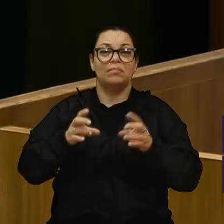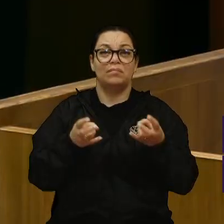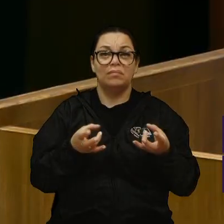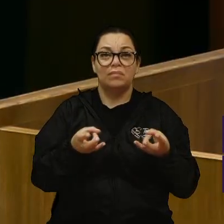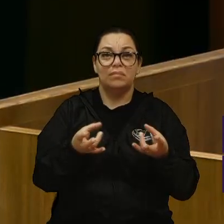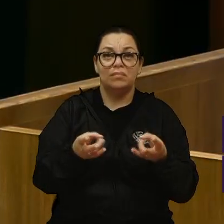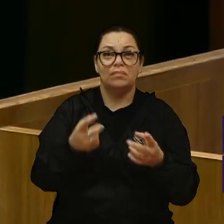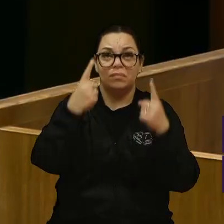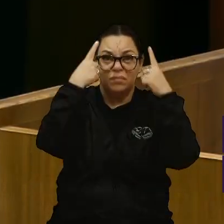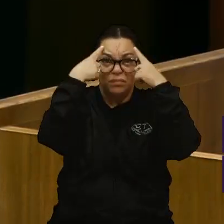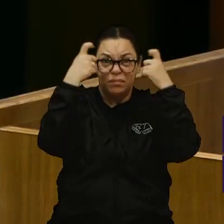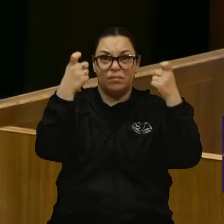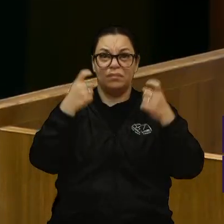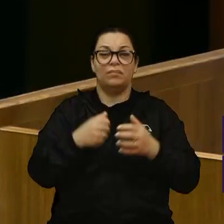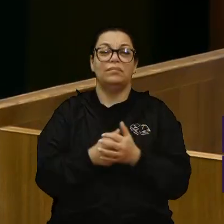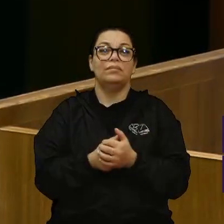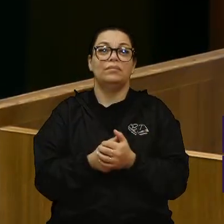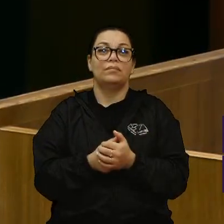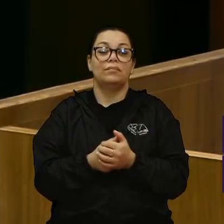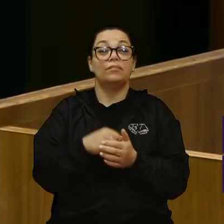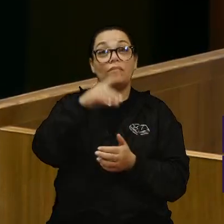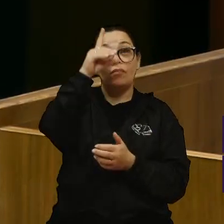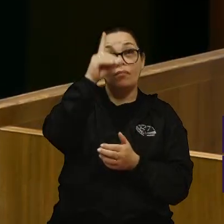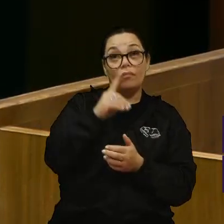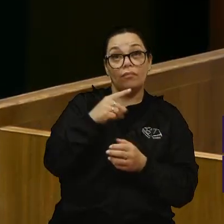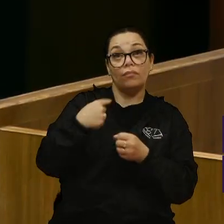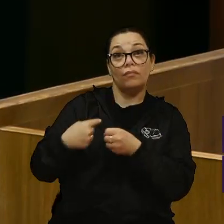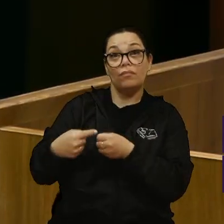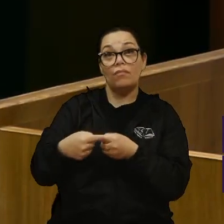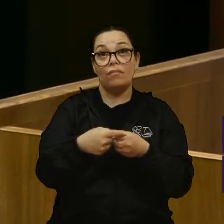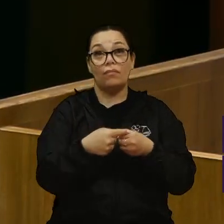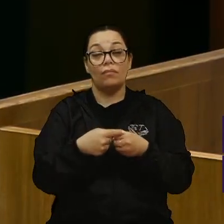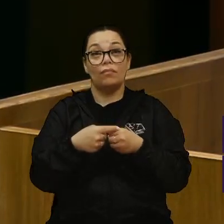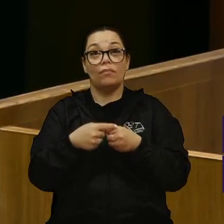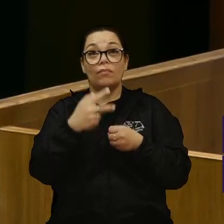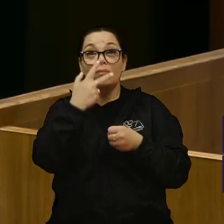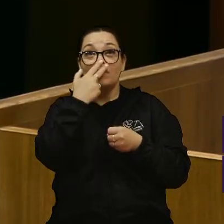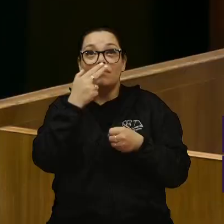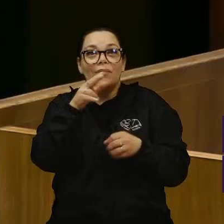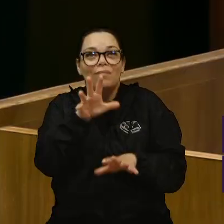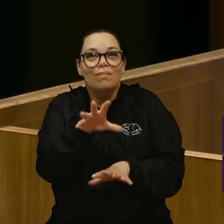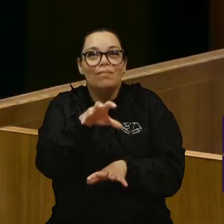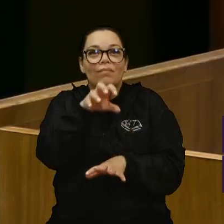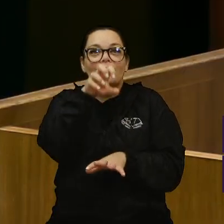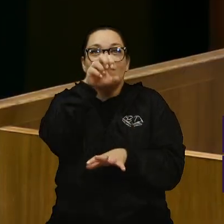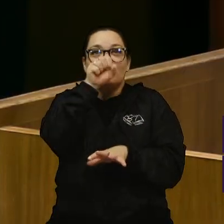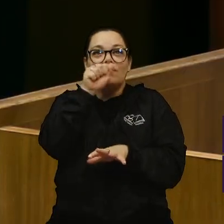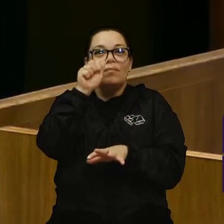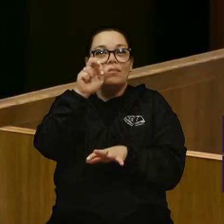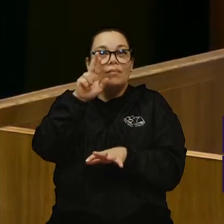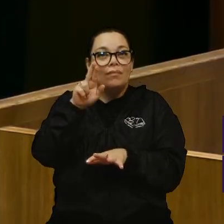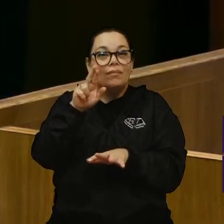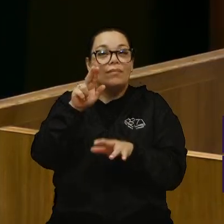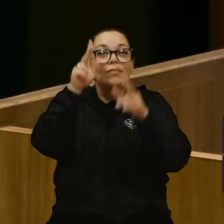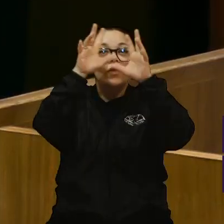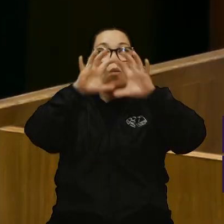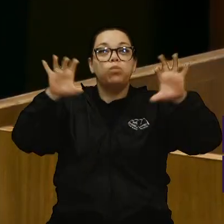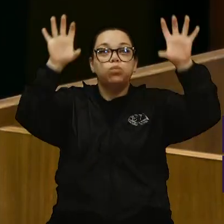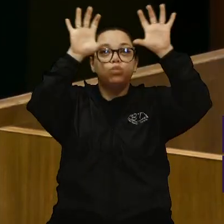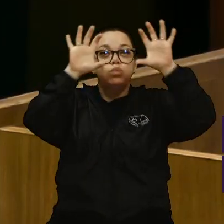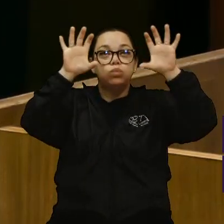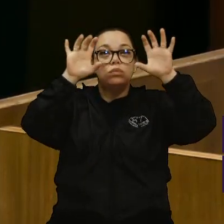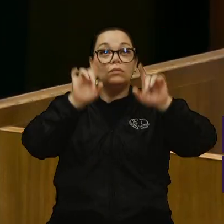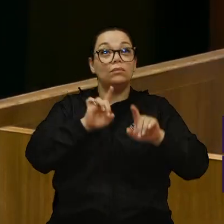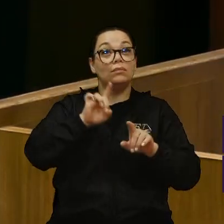pela violência. Trata do direito de uma cidade respirar ar menos poluído porque alguém lá